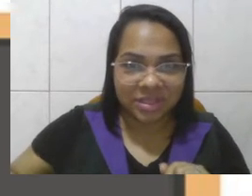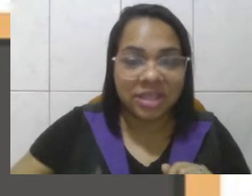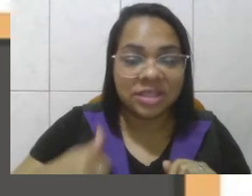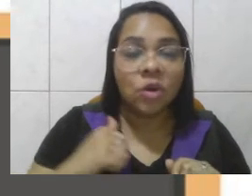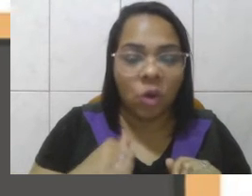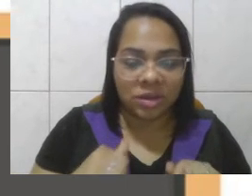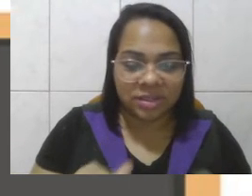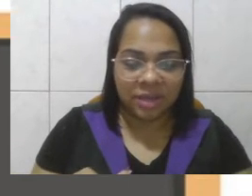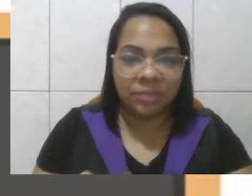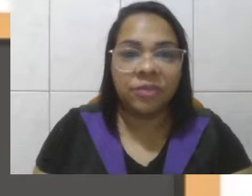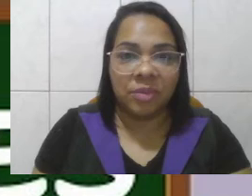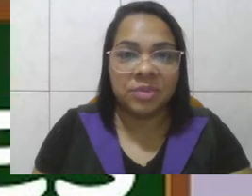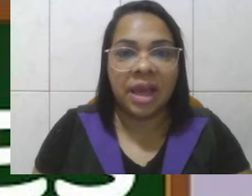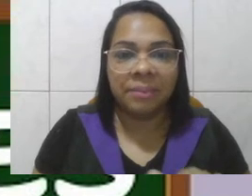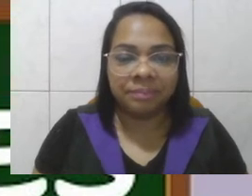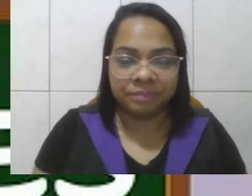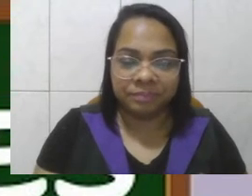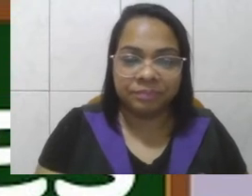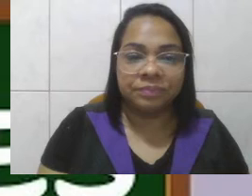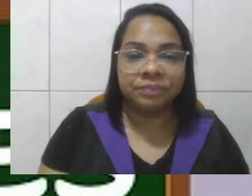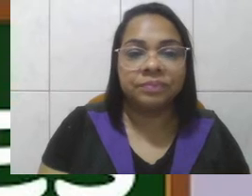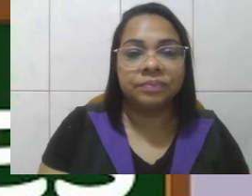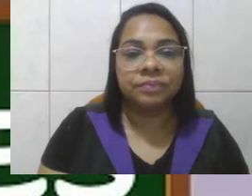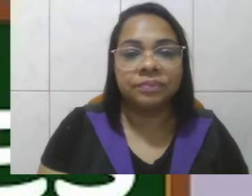que vocês gostem. Vamos lá?